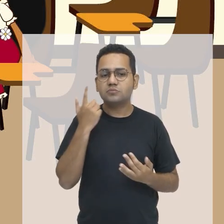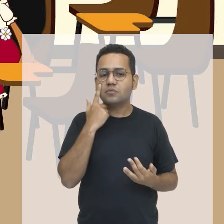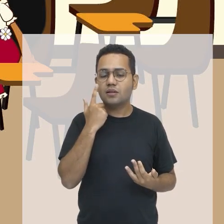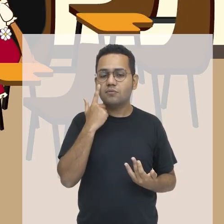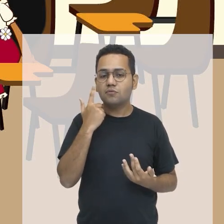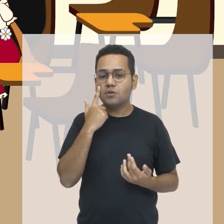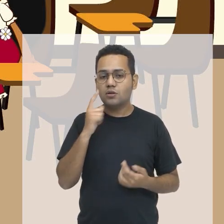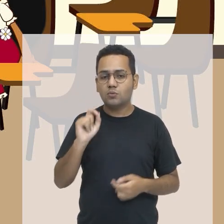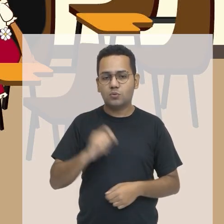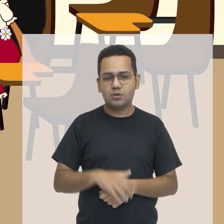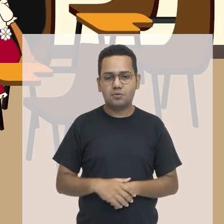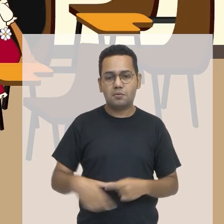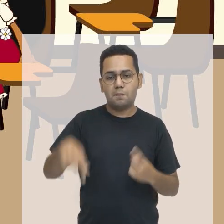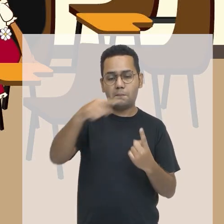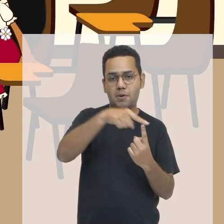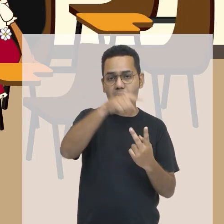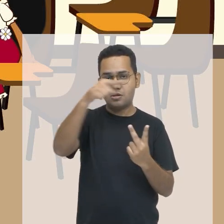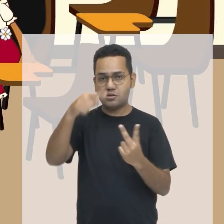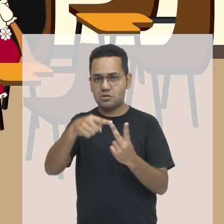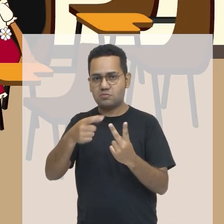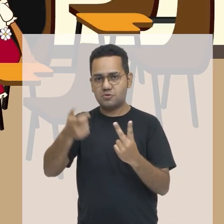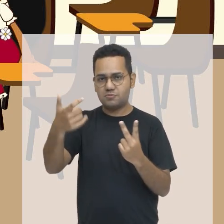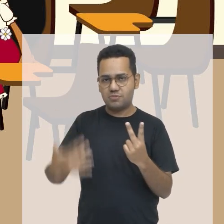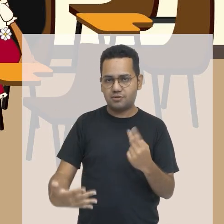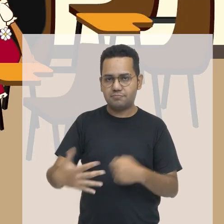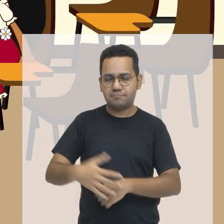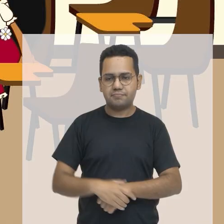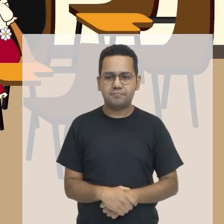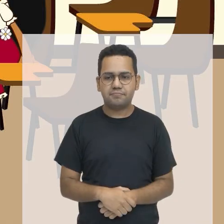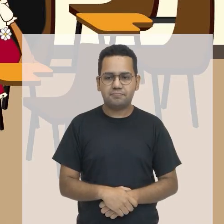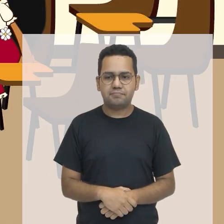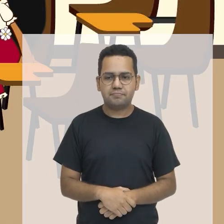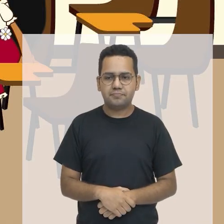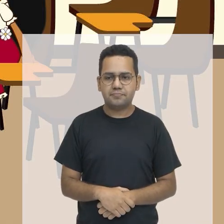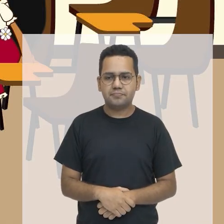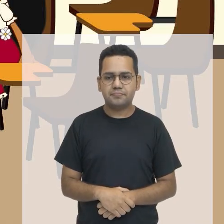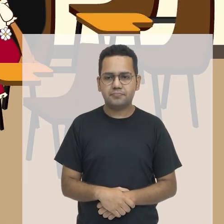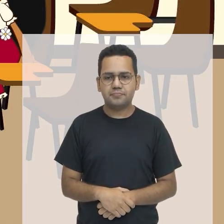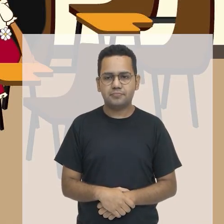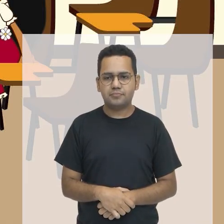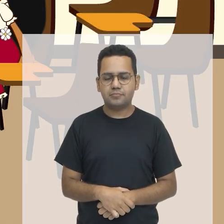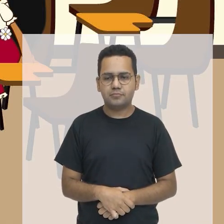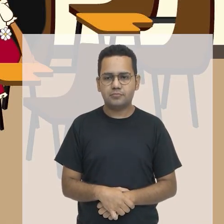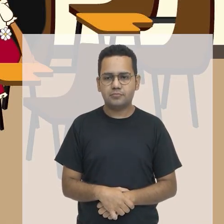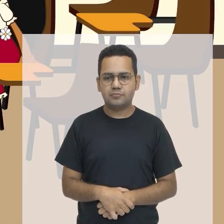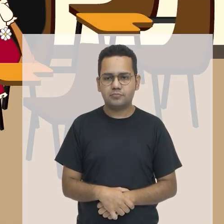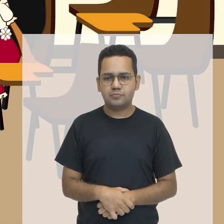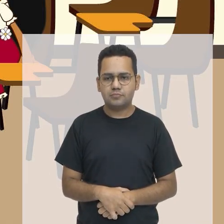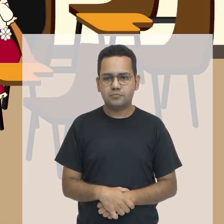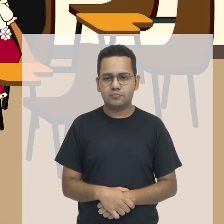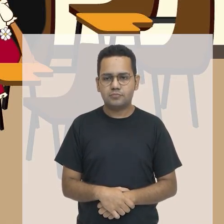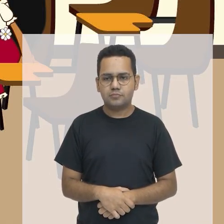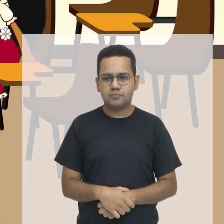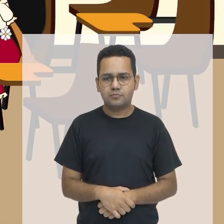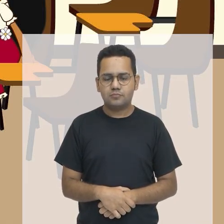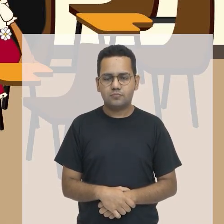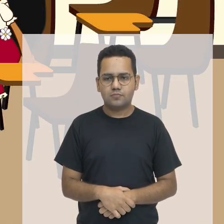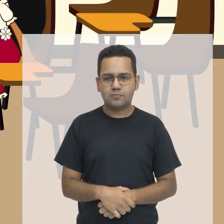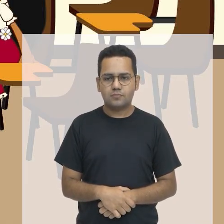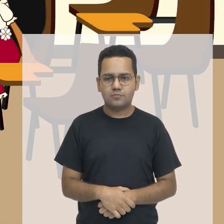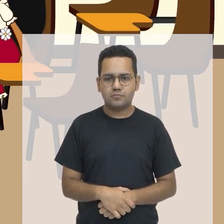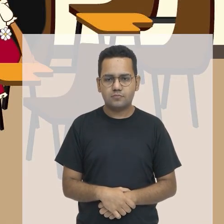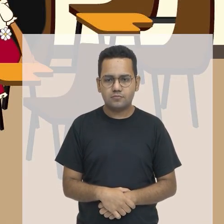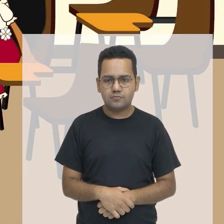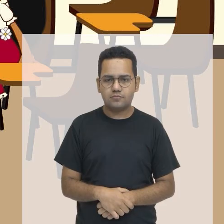pouquinho sobre a linguagem verbal e não verbal. Vamos lá? Olha só, então nós temos, né, esse cenário